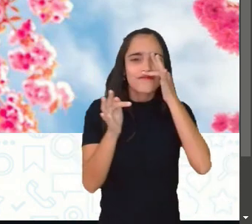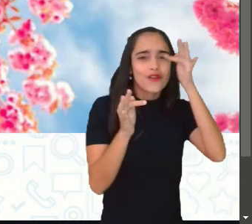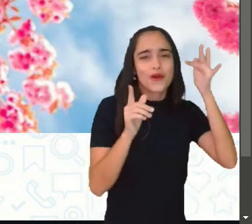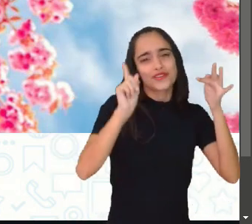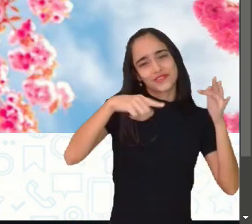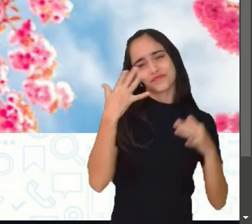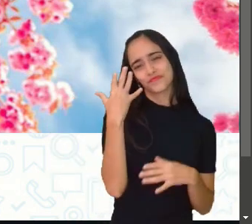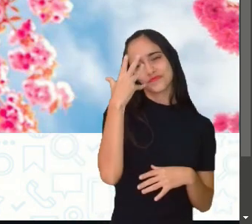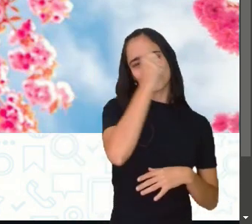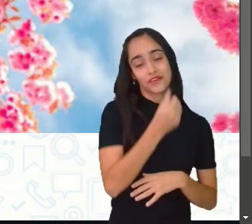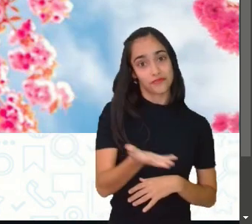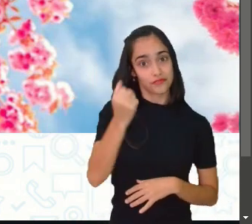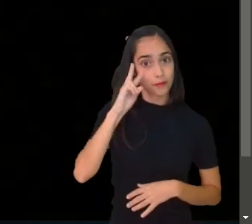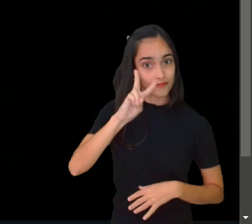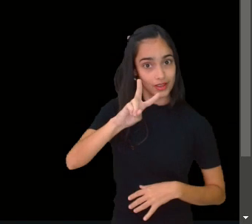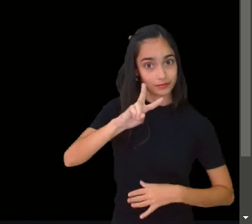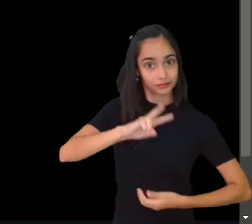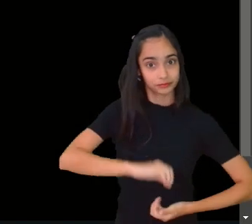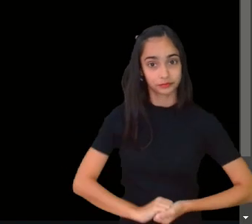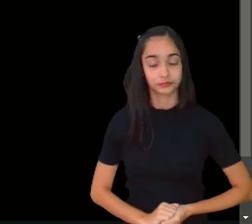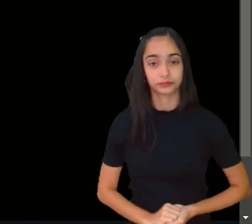bonita. Simbora assistir o curta?